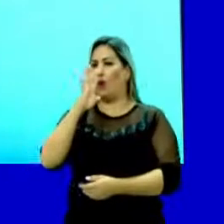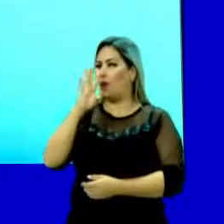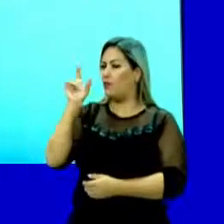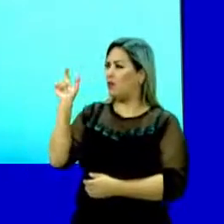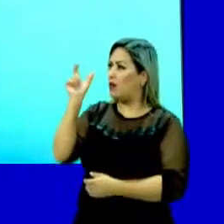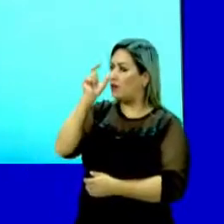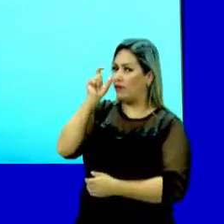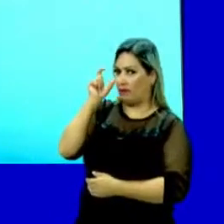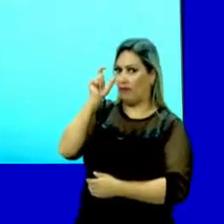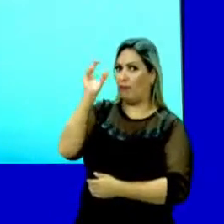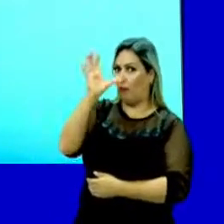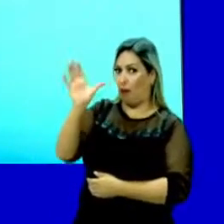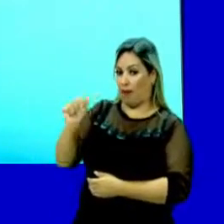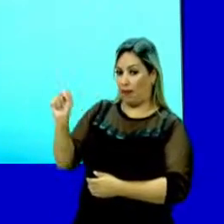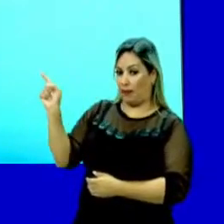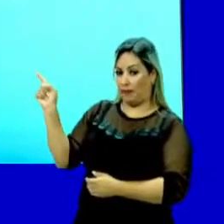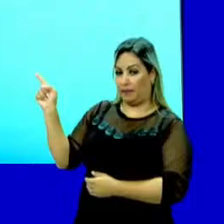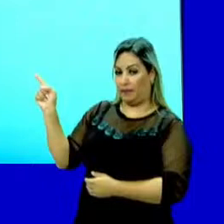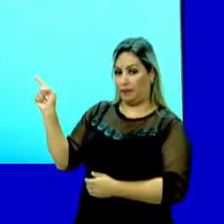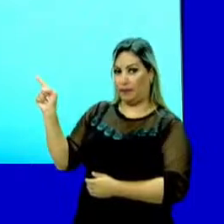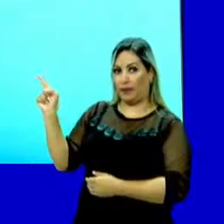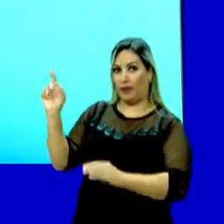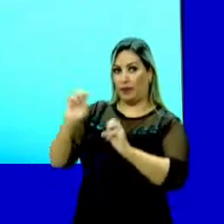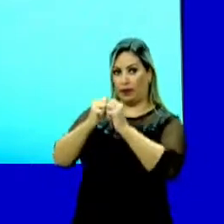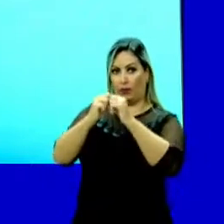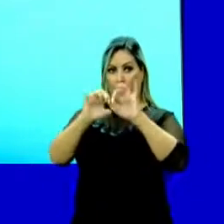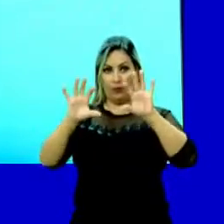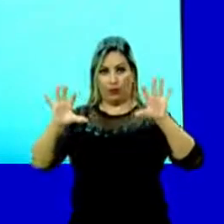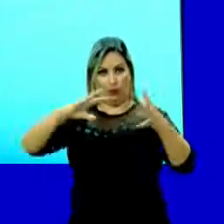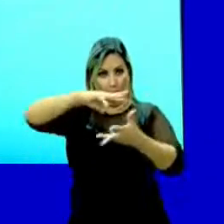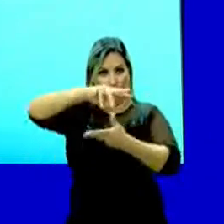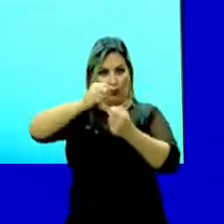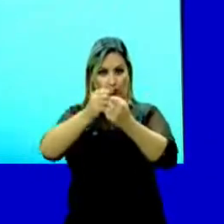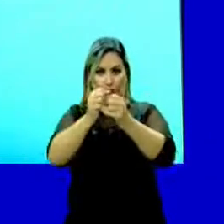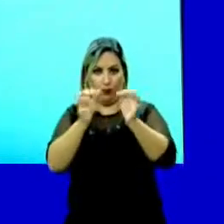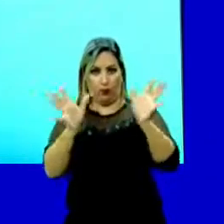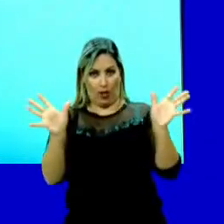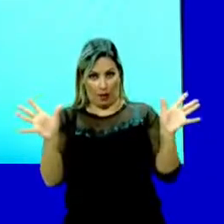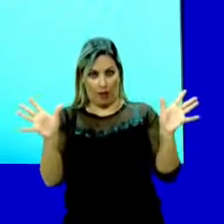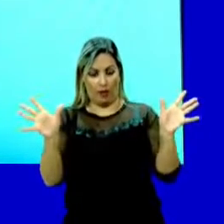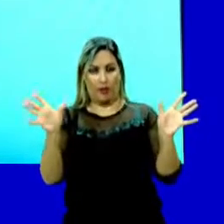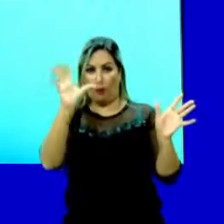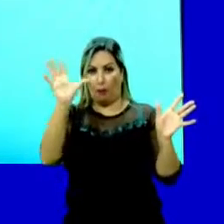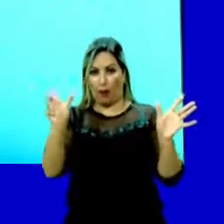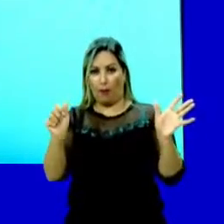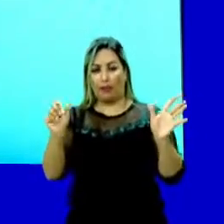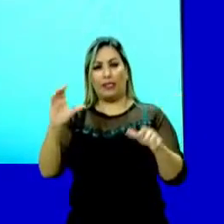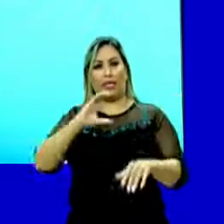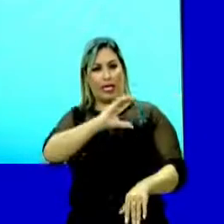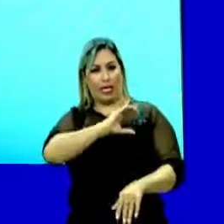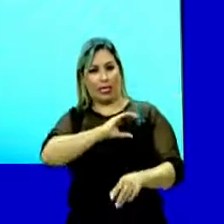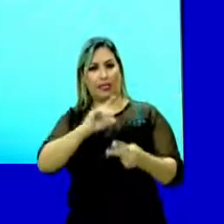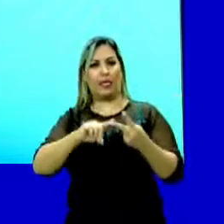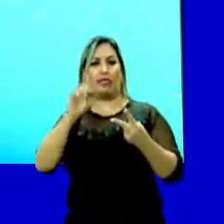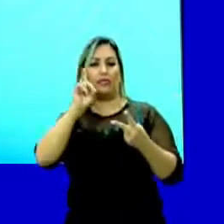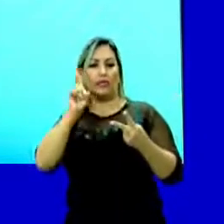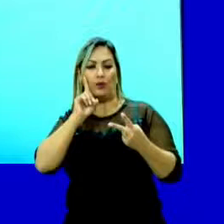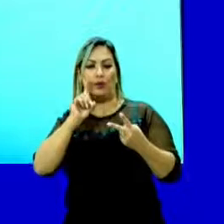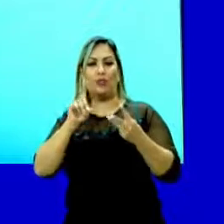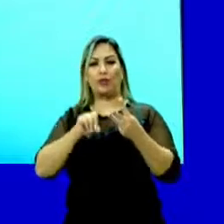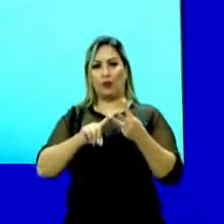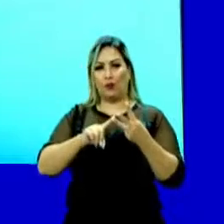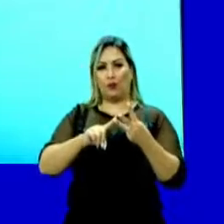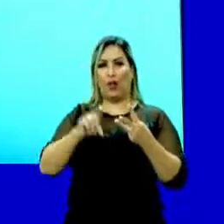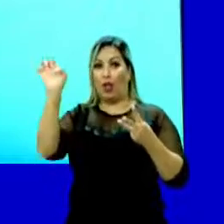né, a imagem aqui do globo terrestre, e a gente tem o plano esférico. Aqui a gente tem território do Canadá e Estados Unidos, a gente